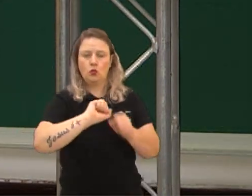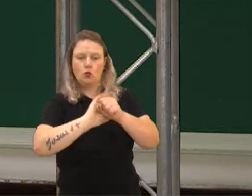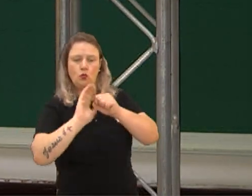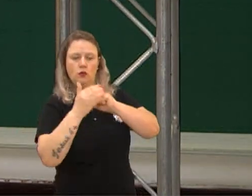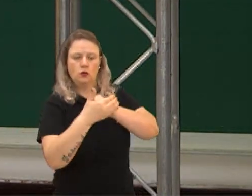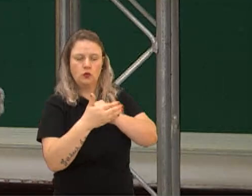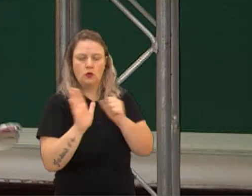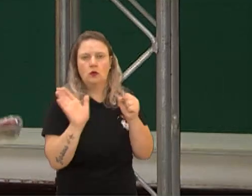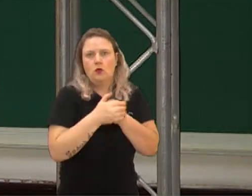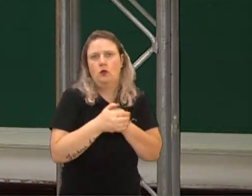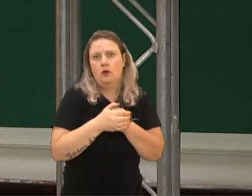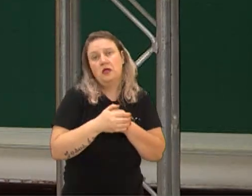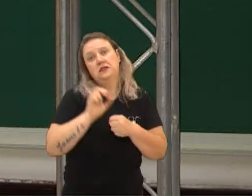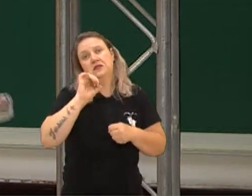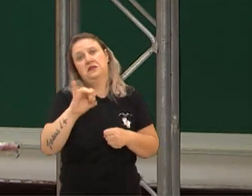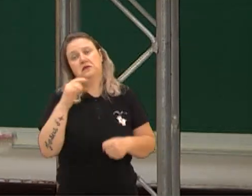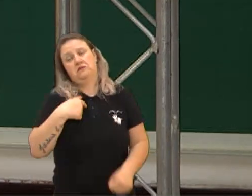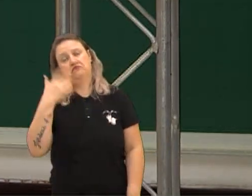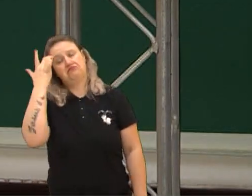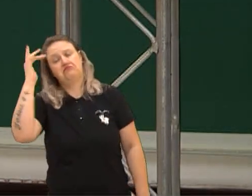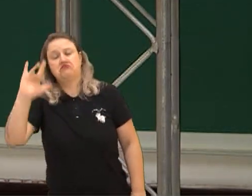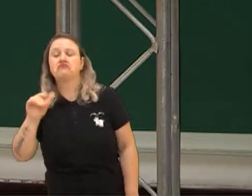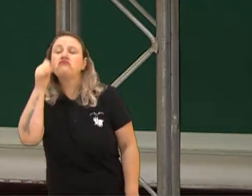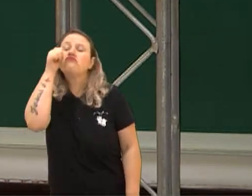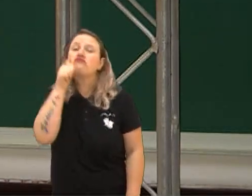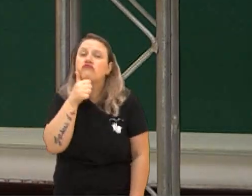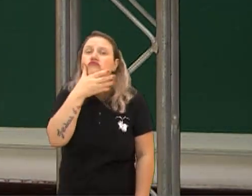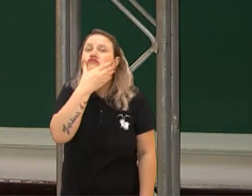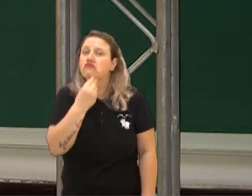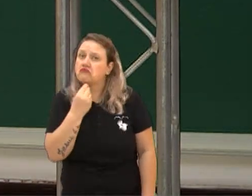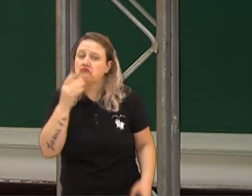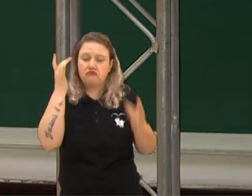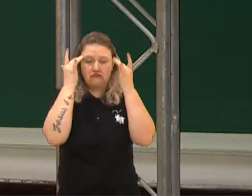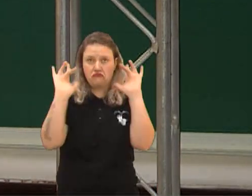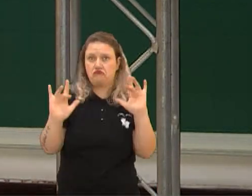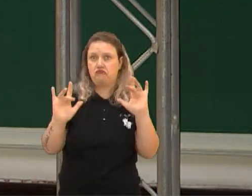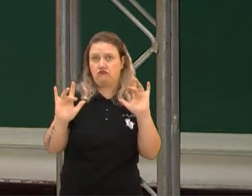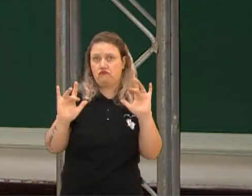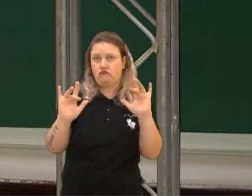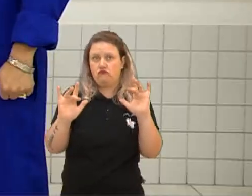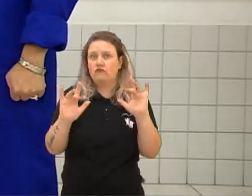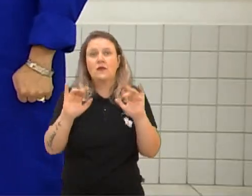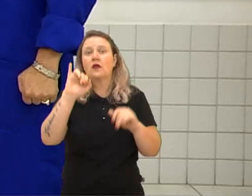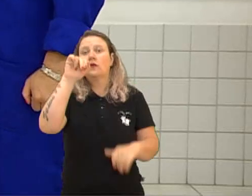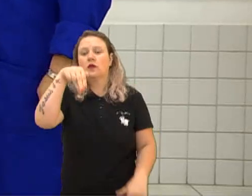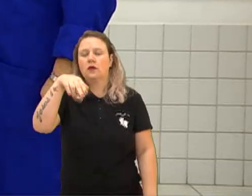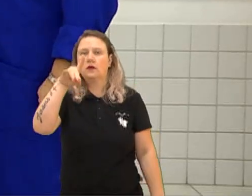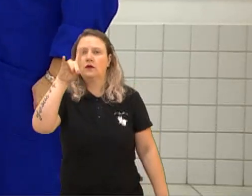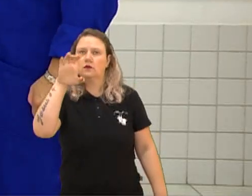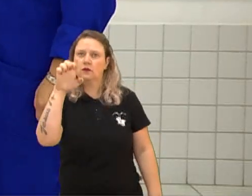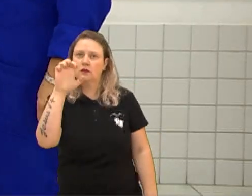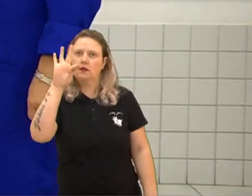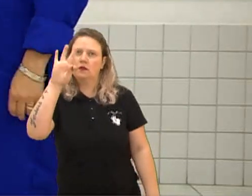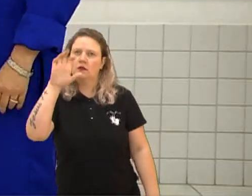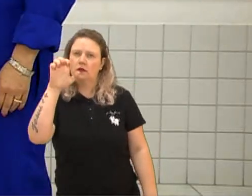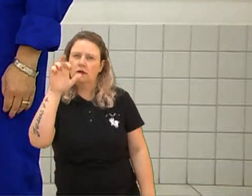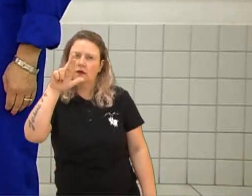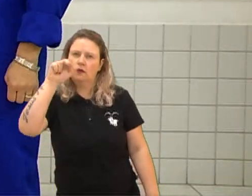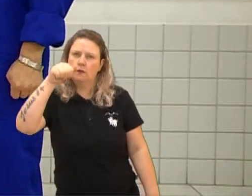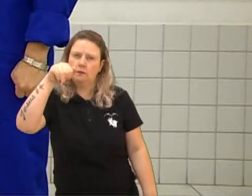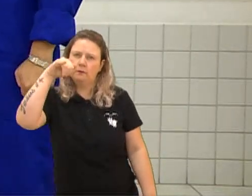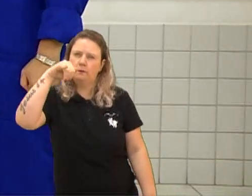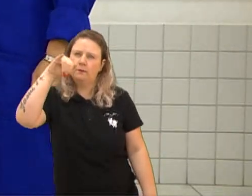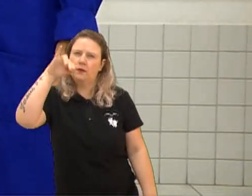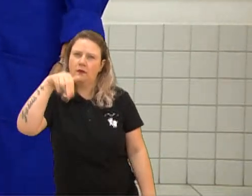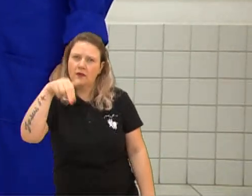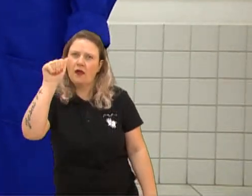quando eu não sei se é ele, ela, eles ou elas, eu tenho sujeito indeterminado. Muito bem, bora para a nossa aula,